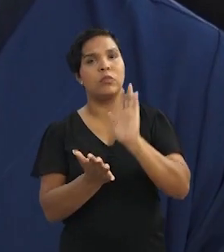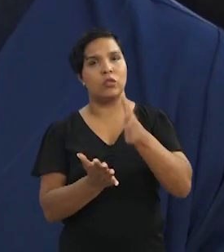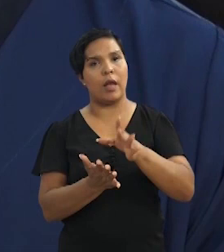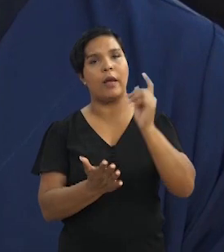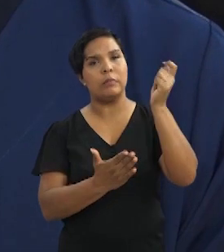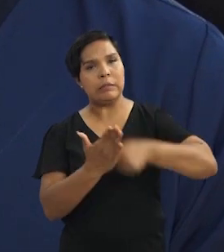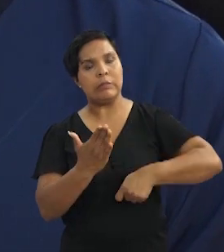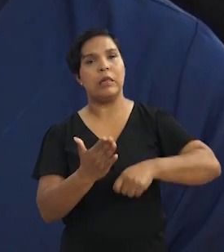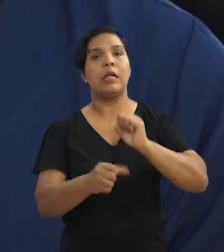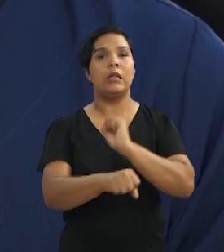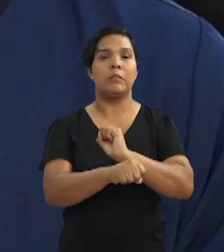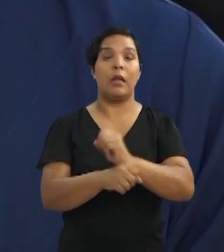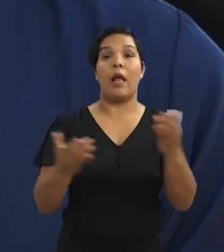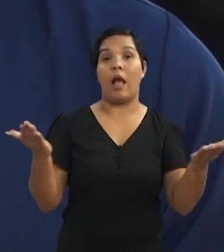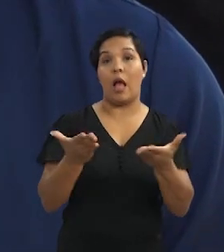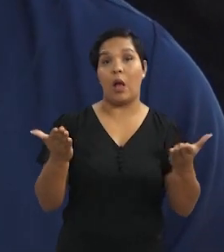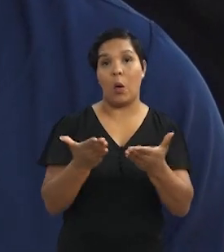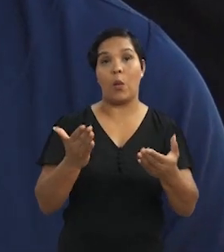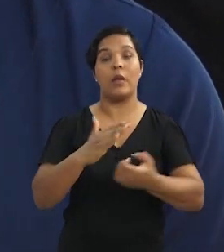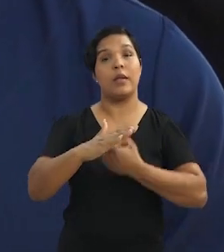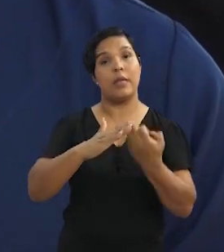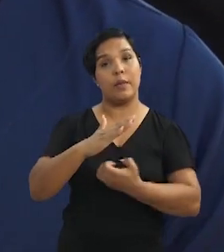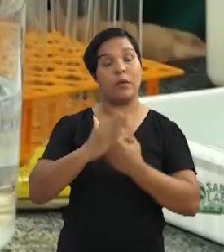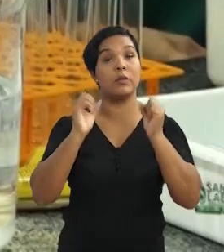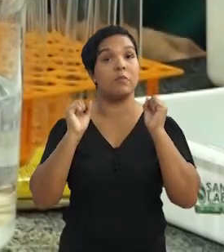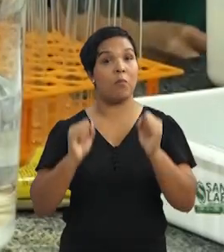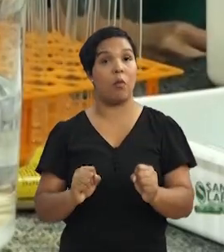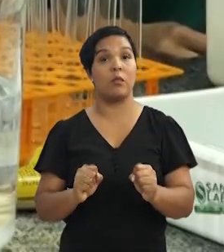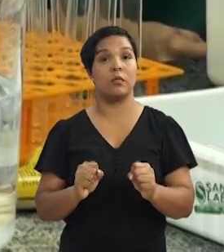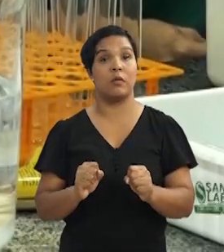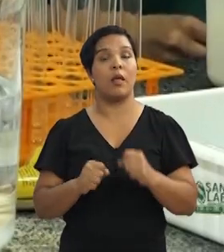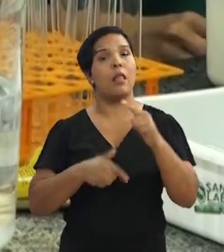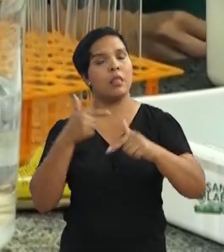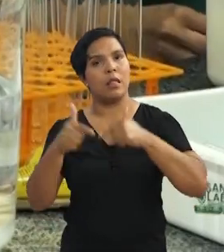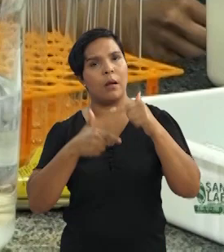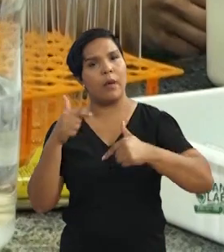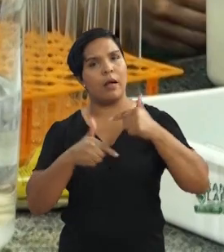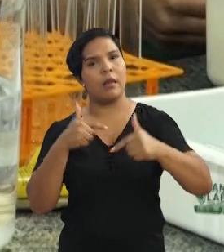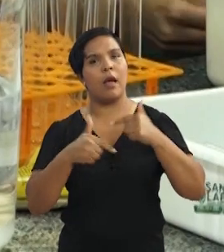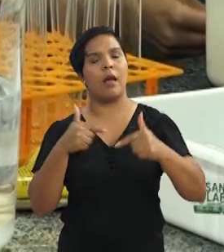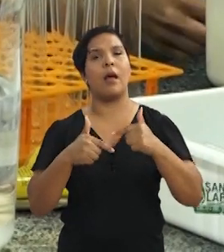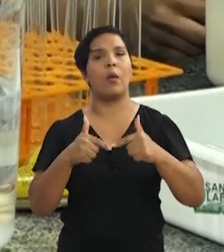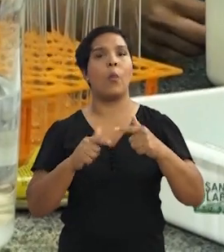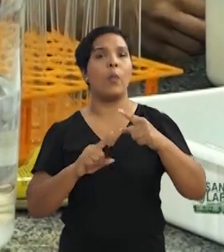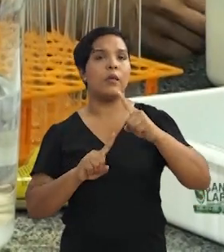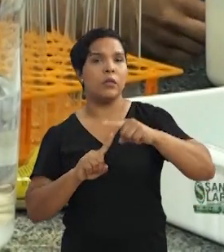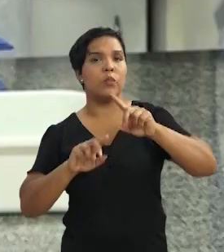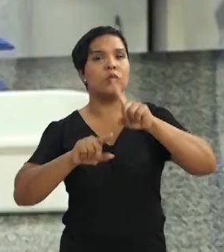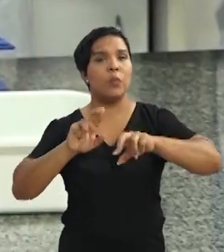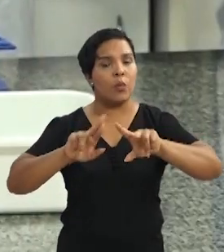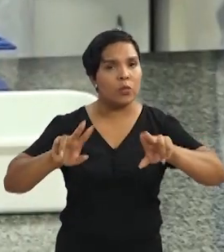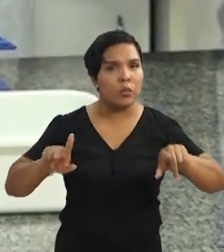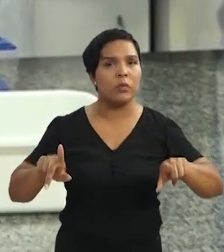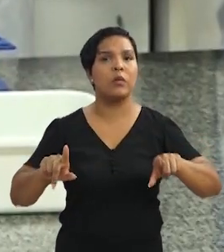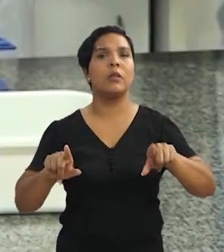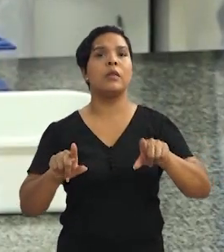patente. E esperamos, nesse momento, que empresas possam trabalhar com esse extrato pirolenhoso e